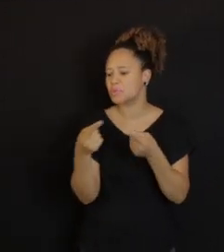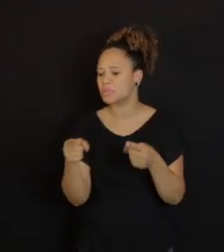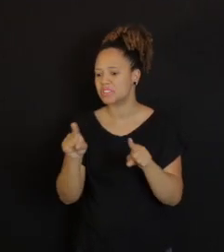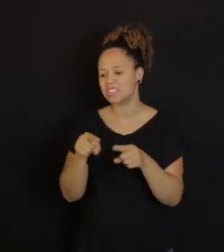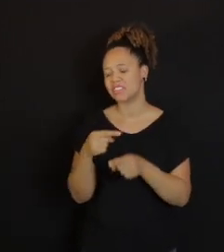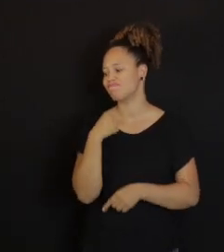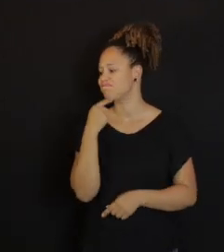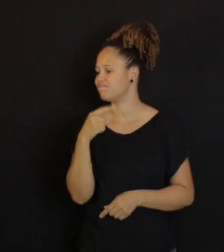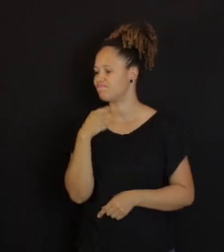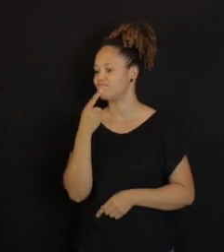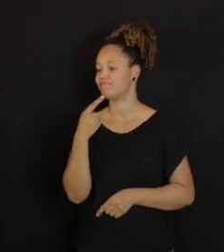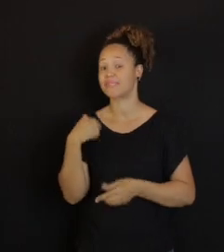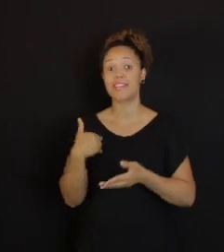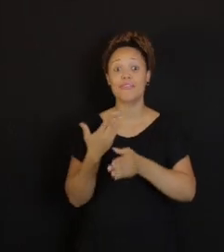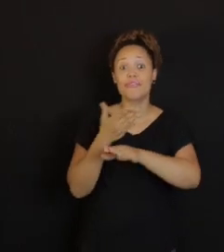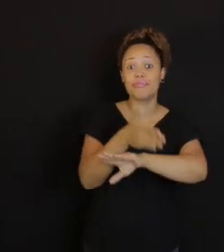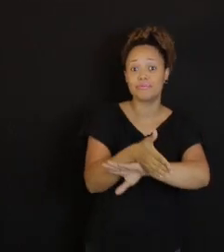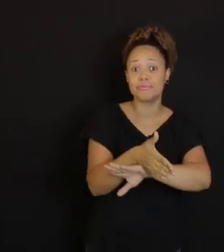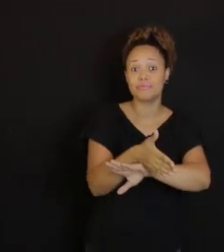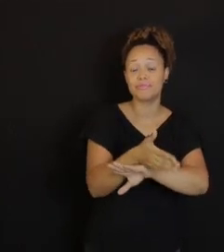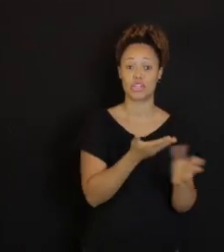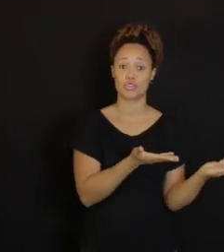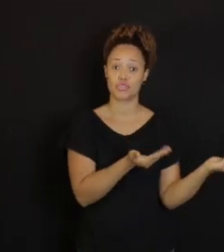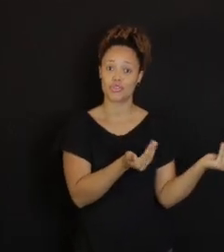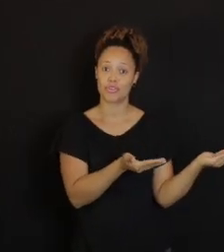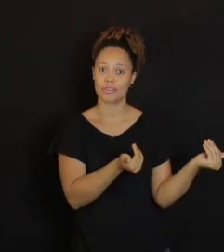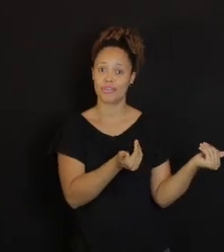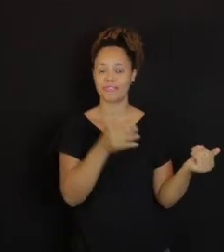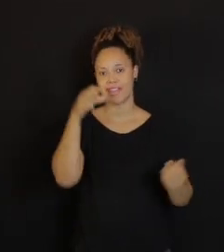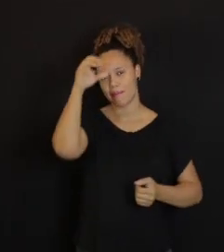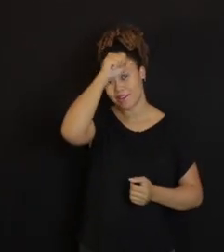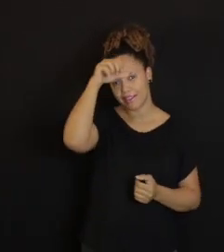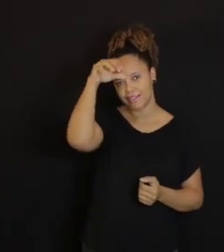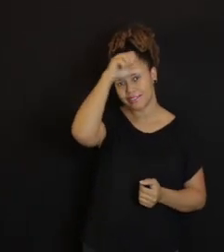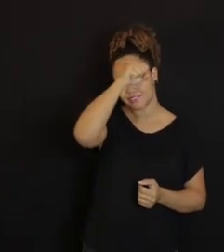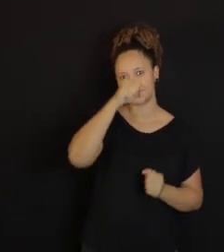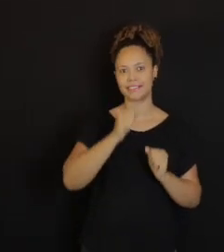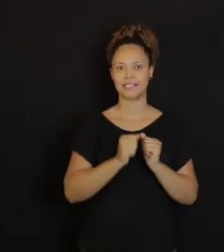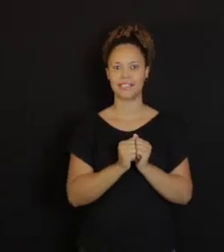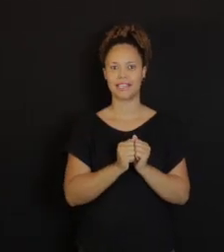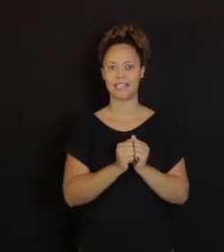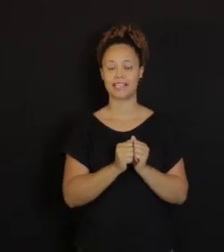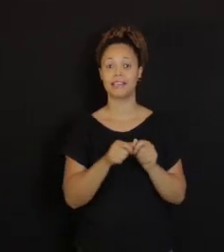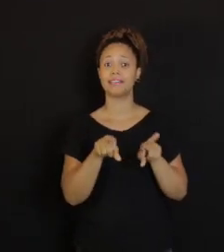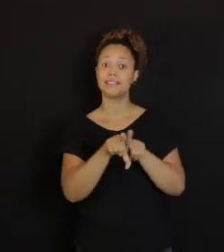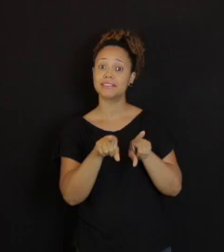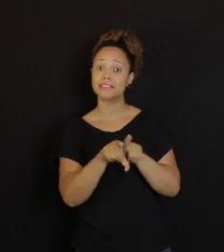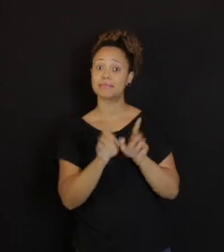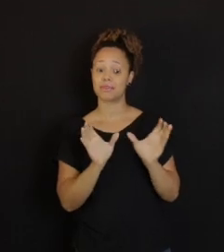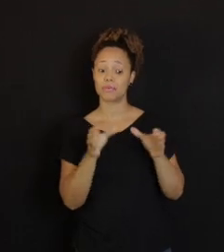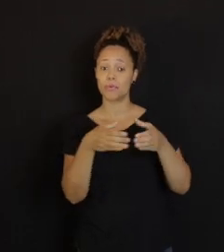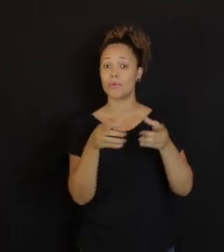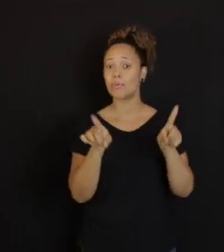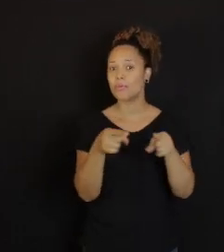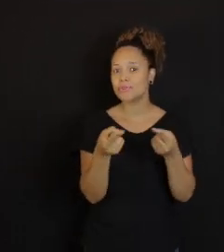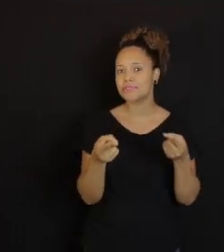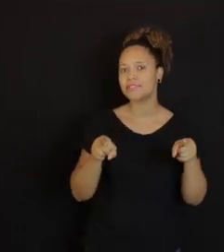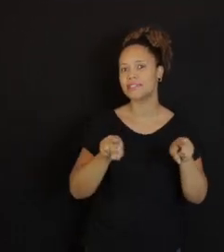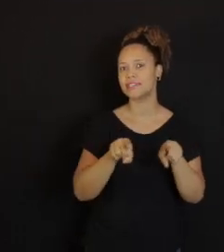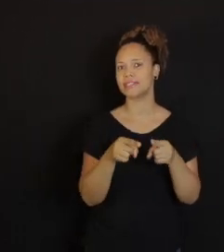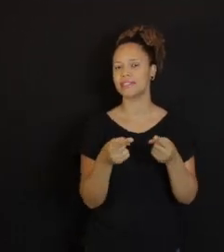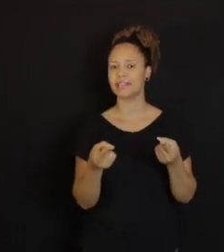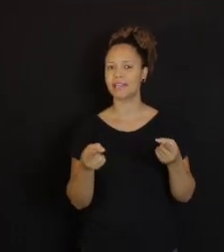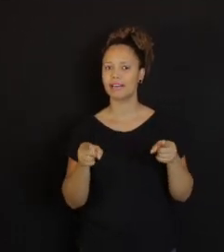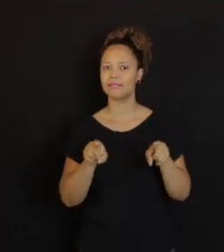entrei na Guarda Mirim, eu não entrei para entrar na banda, né? Eu entrei como vários meninos entram para poder sair da rua, para